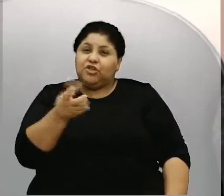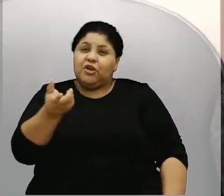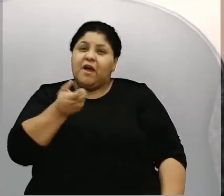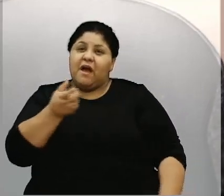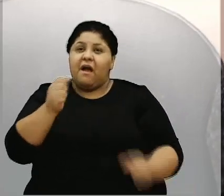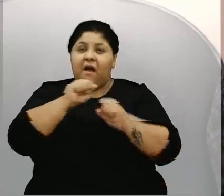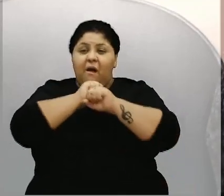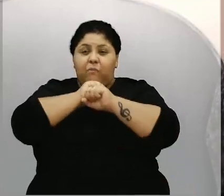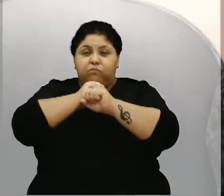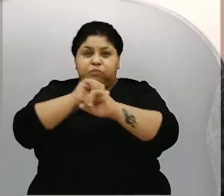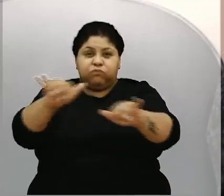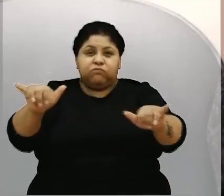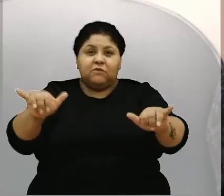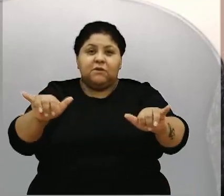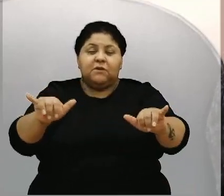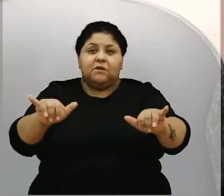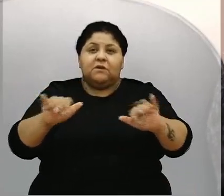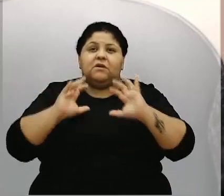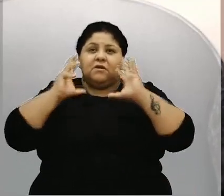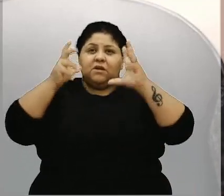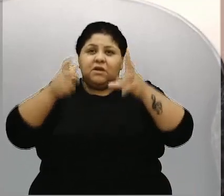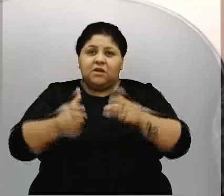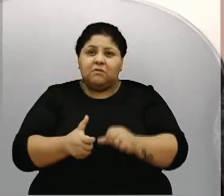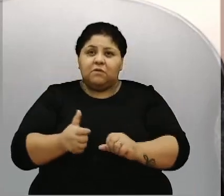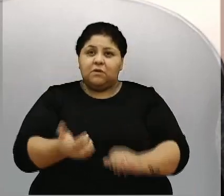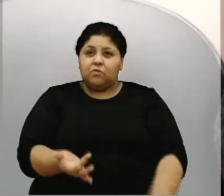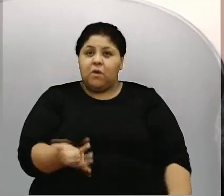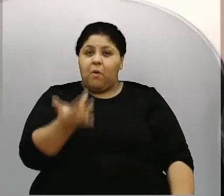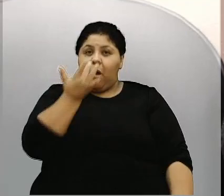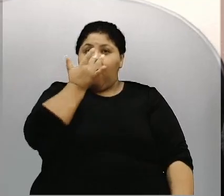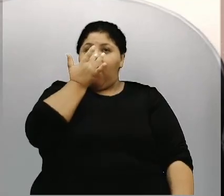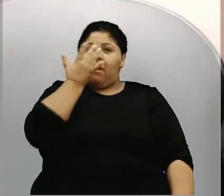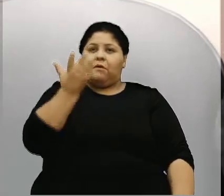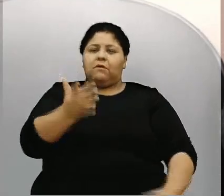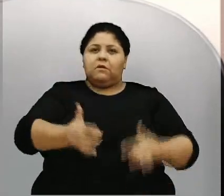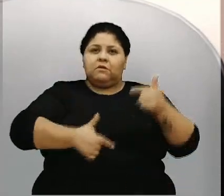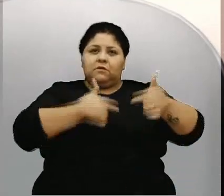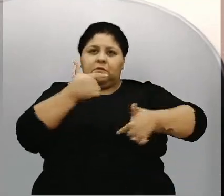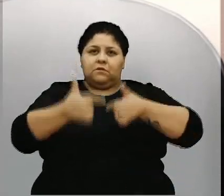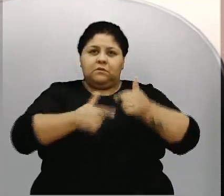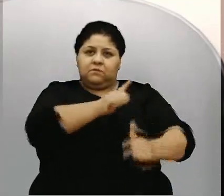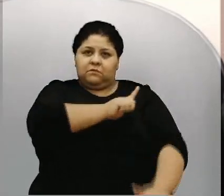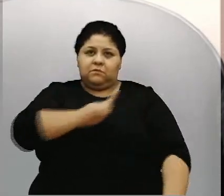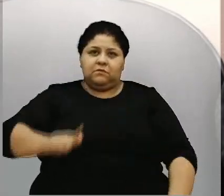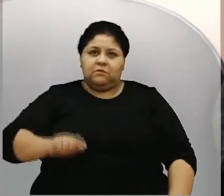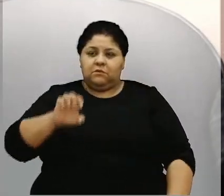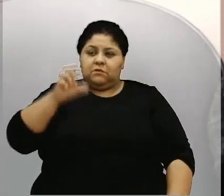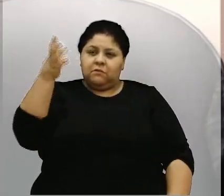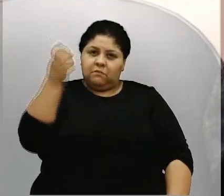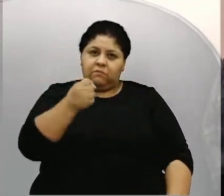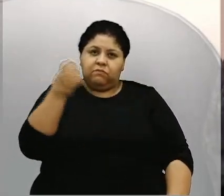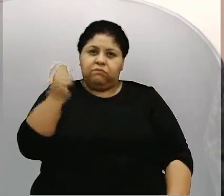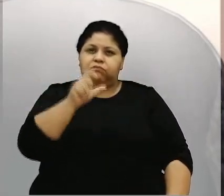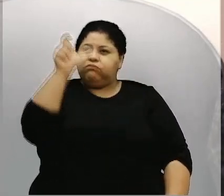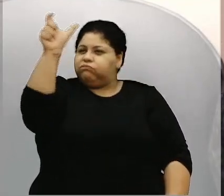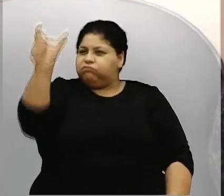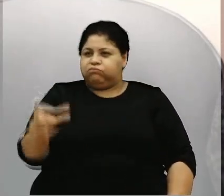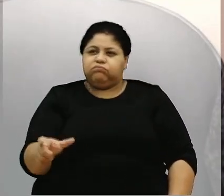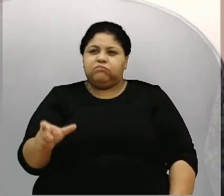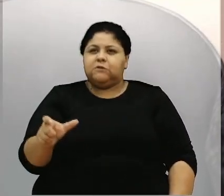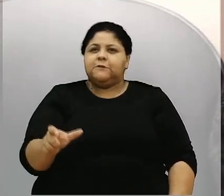aqui o quanto eu admiro o trabalho do governador Eduardo Leite, uma pessoa